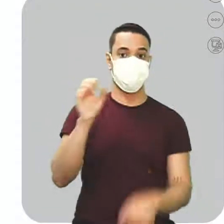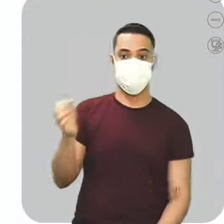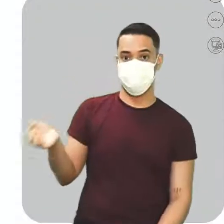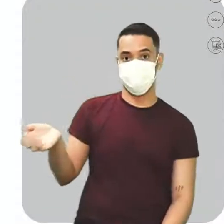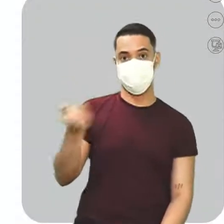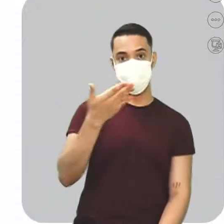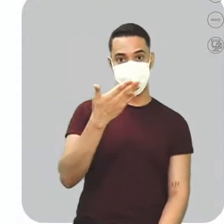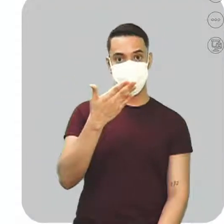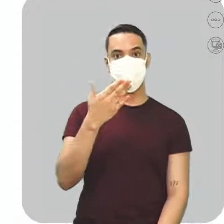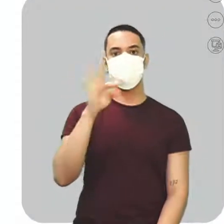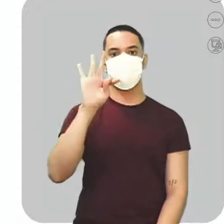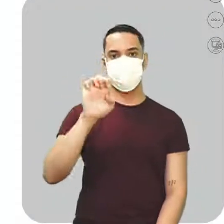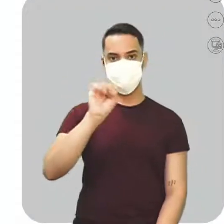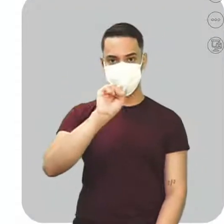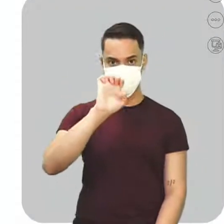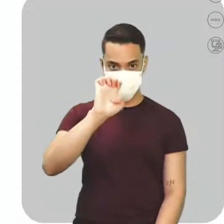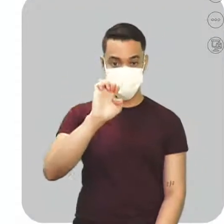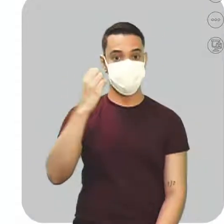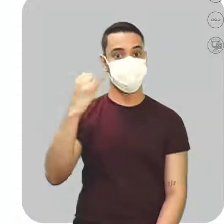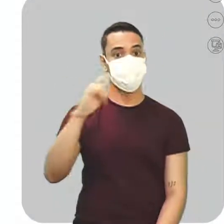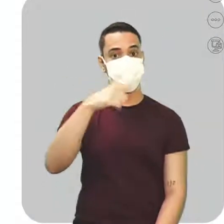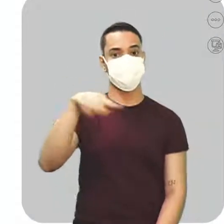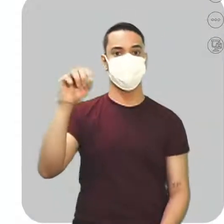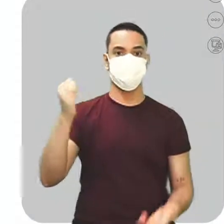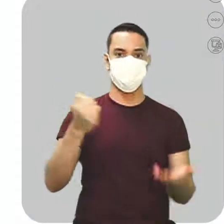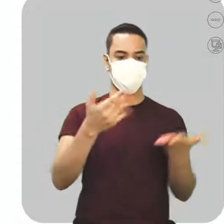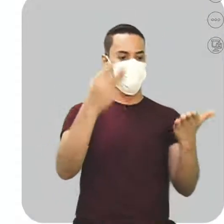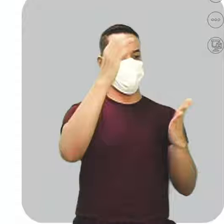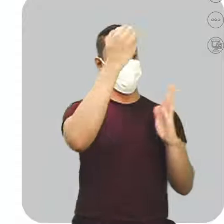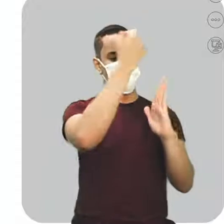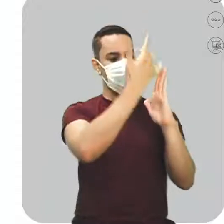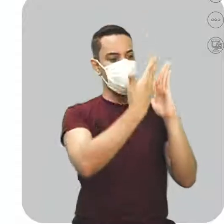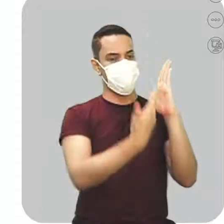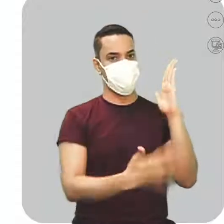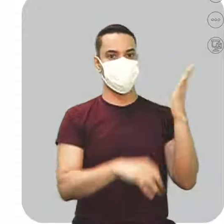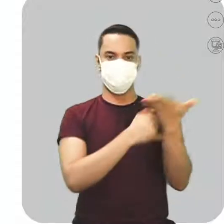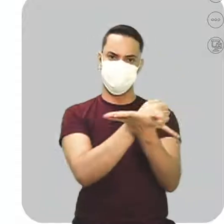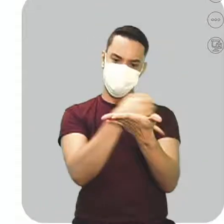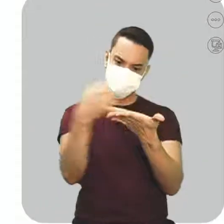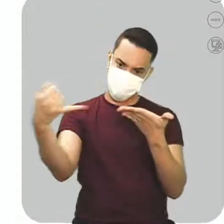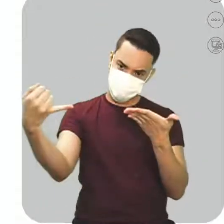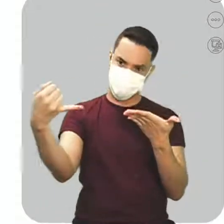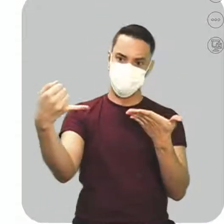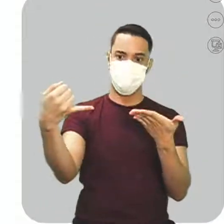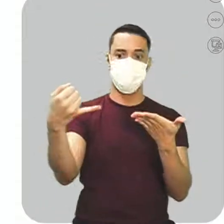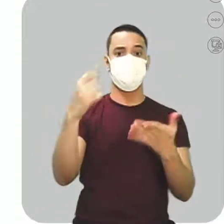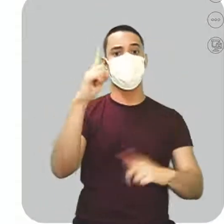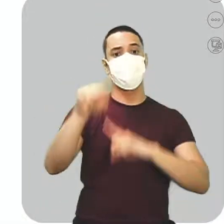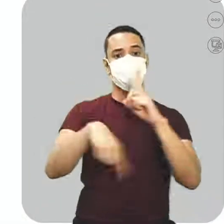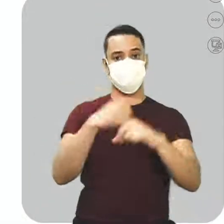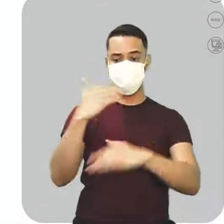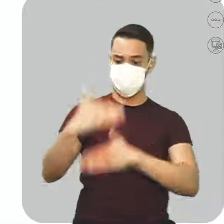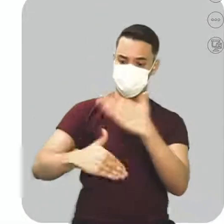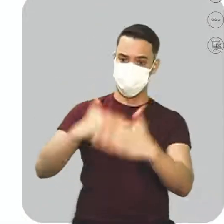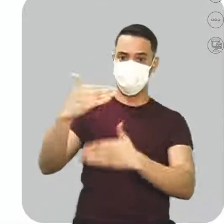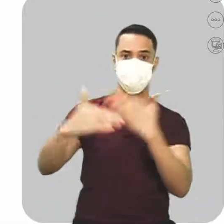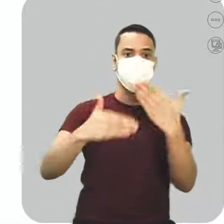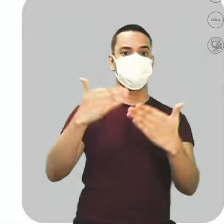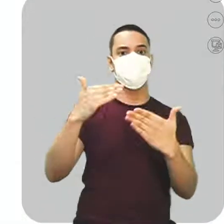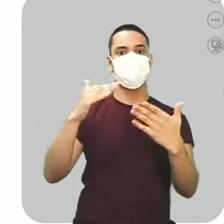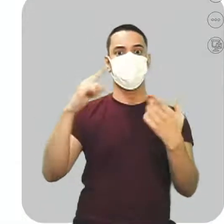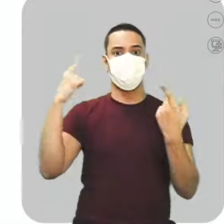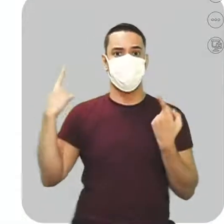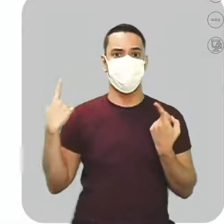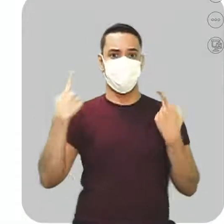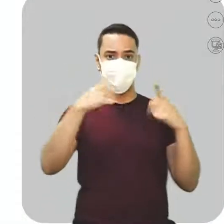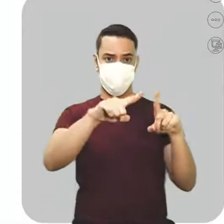nova tese. Então, se você joga uma tese logo lá na introdução, aí o seu desenvolvimento foi contra